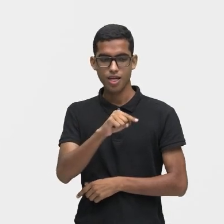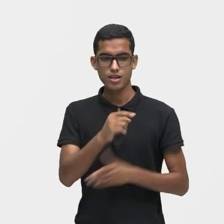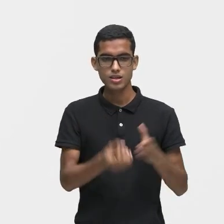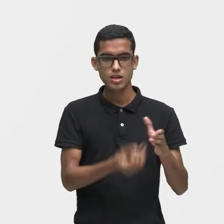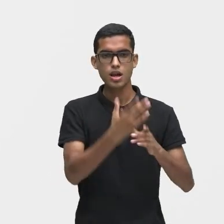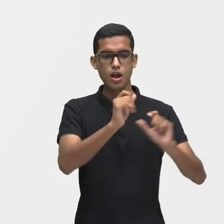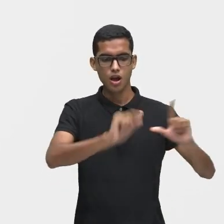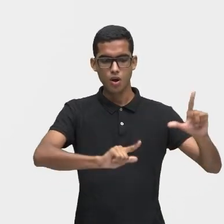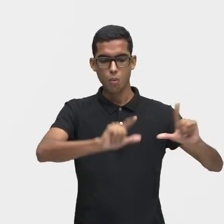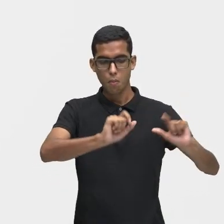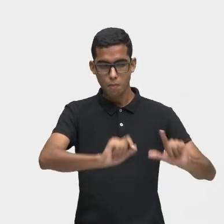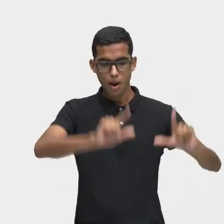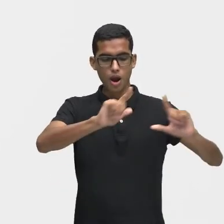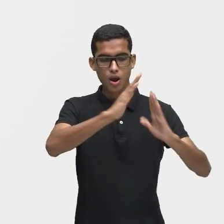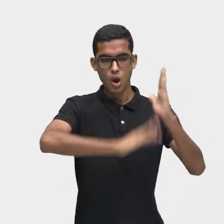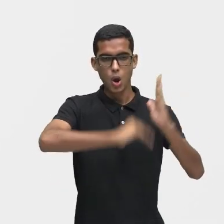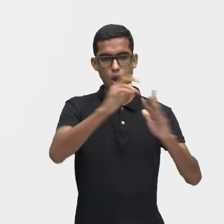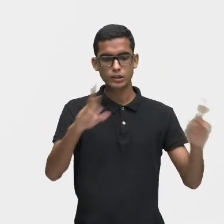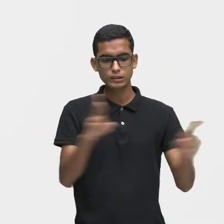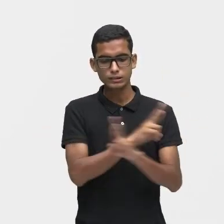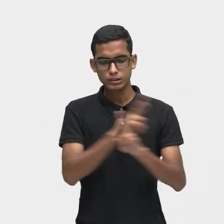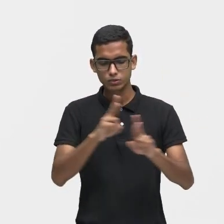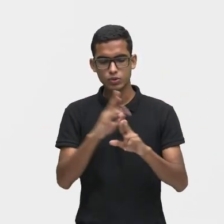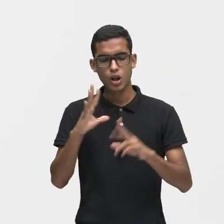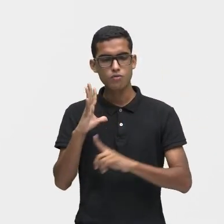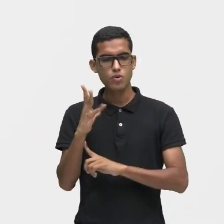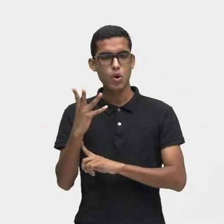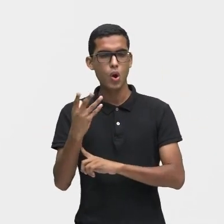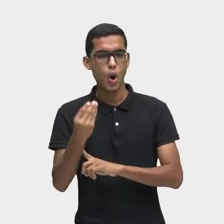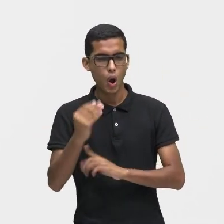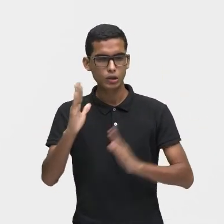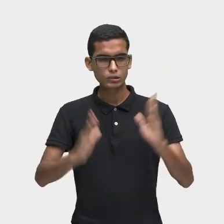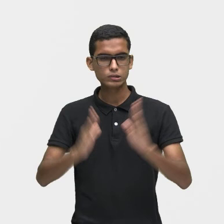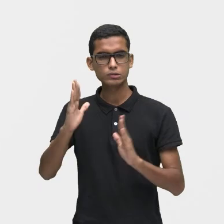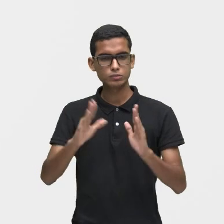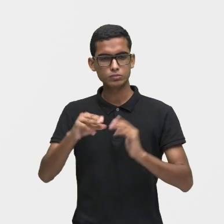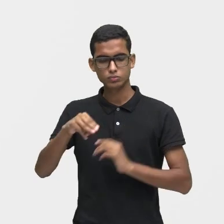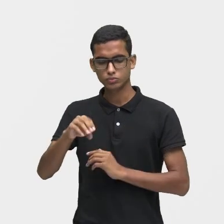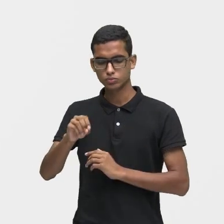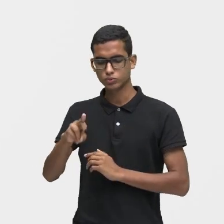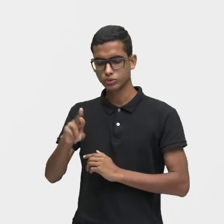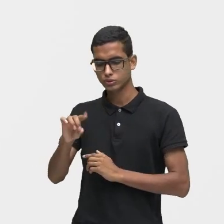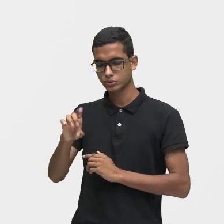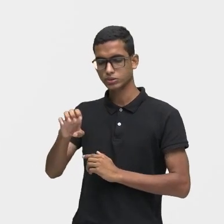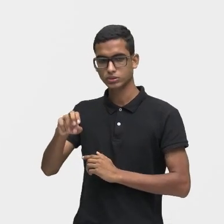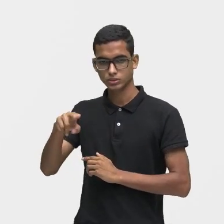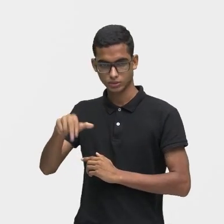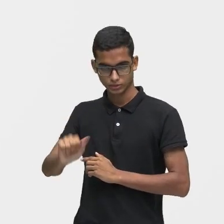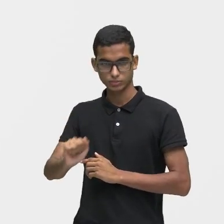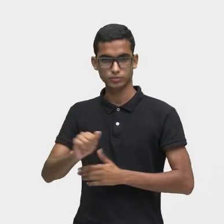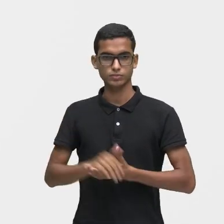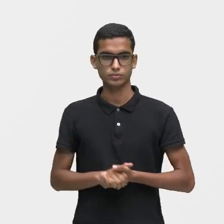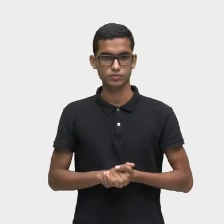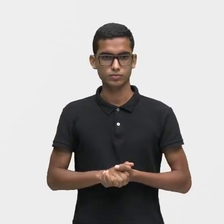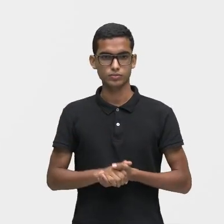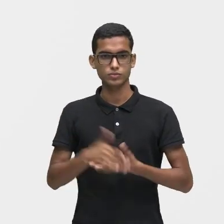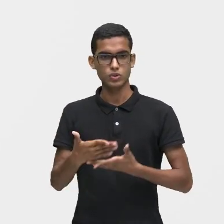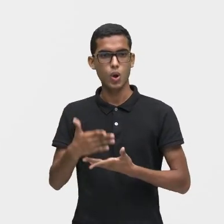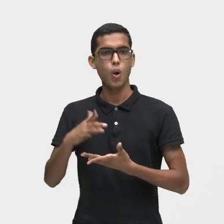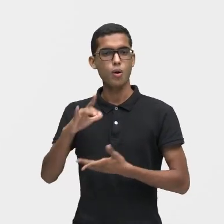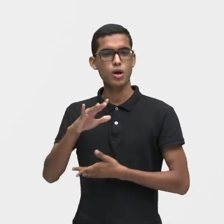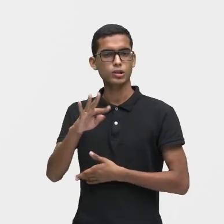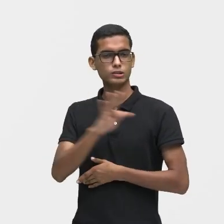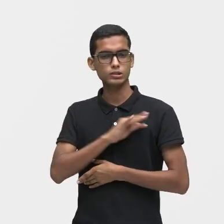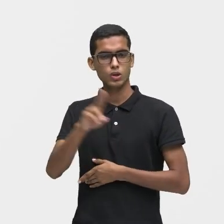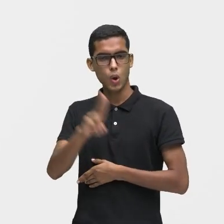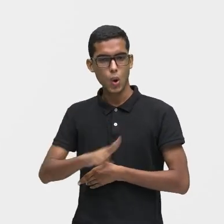resposta: a técnica em comum é o suporte, pois ambas foram feitas em tela e a tinta utilizada